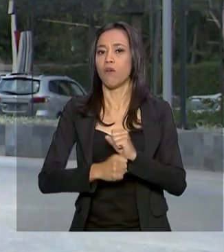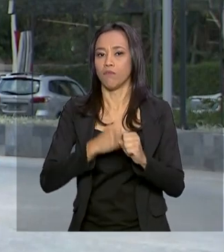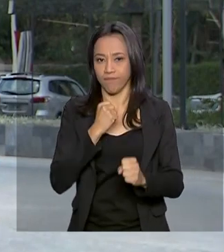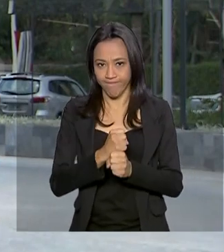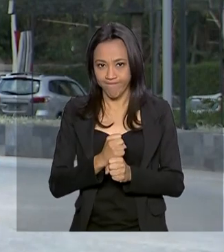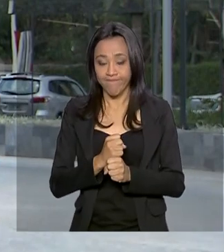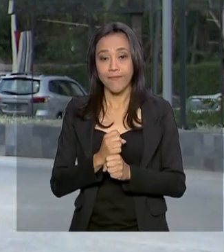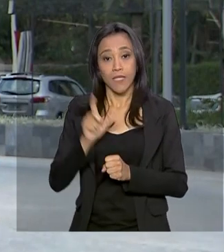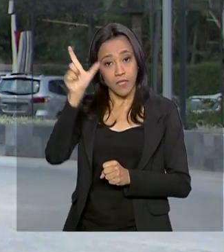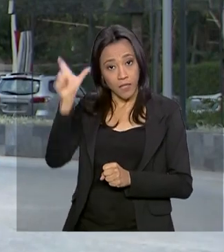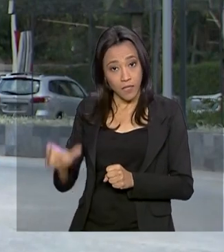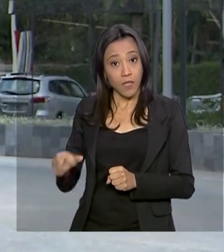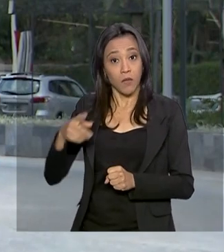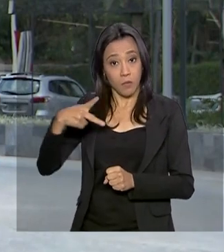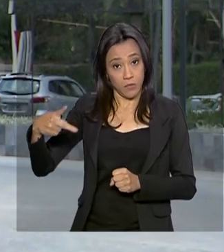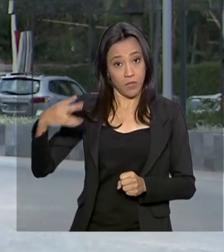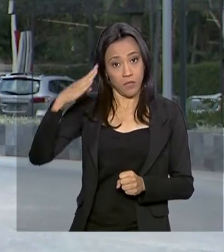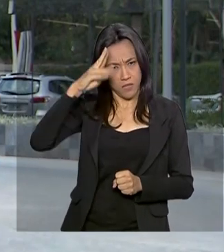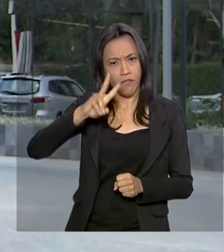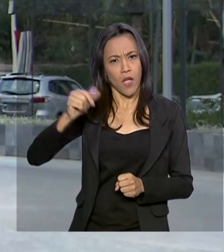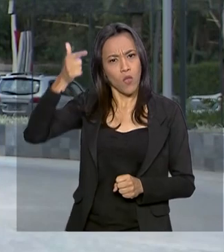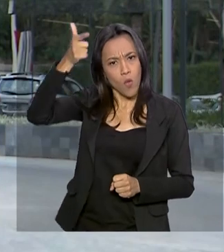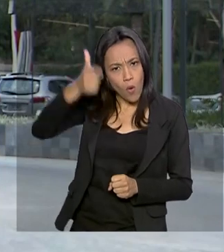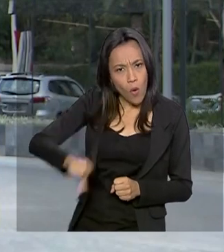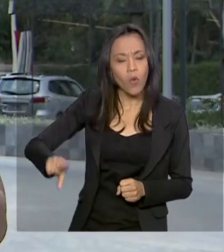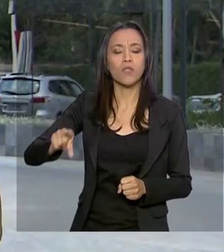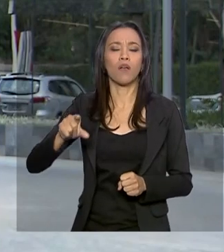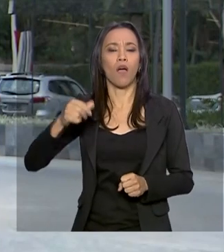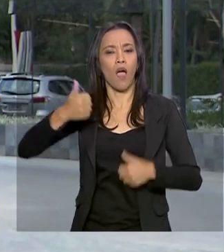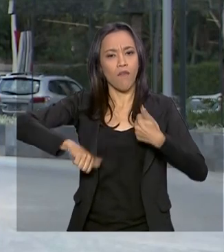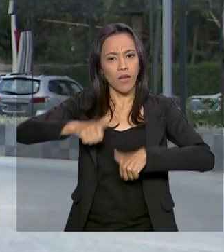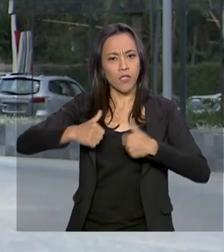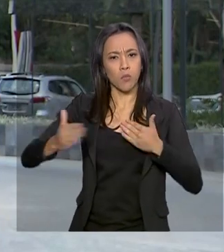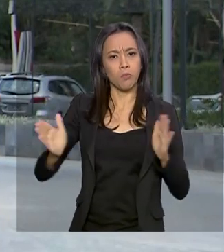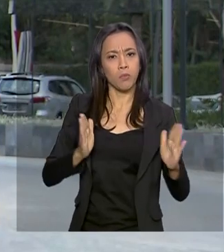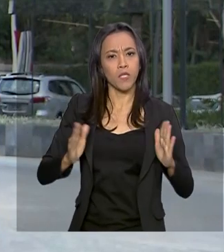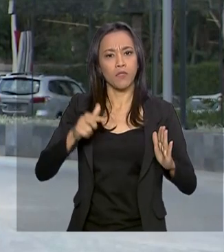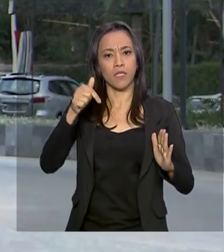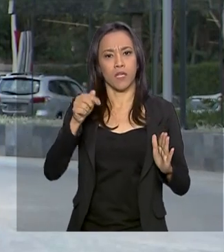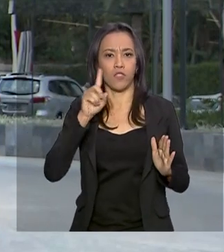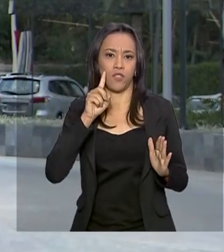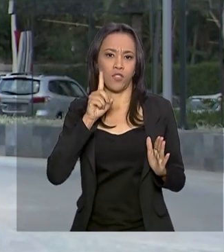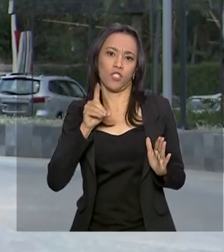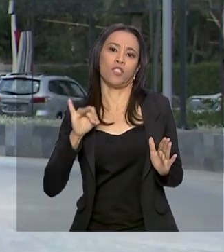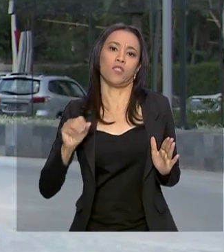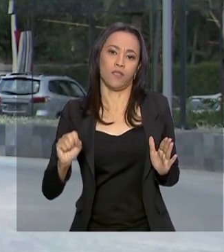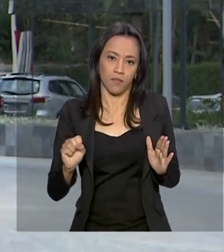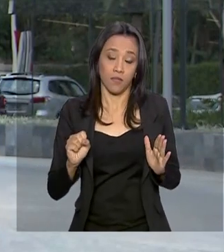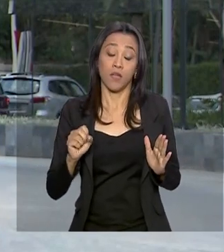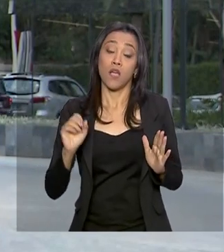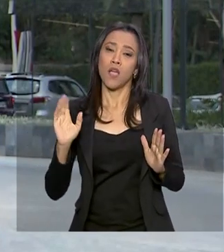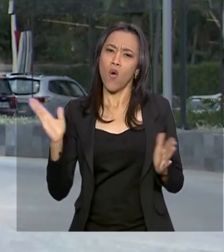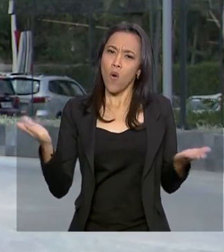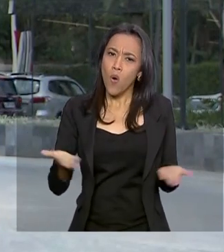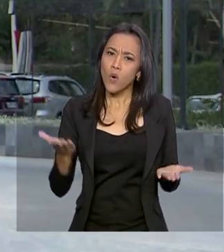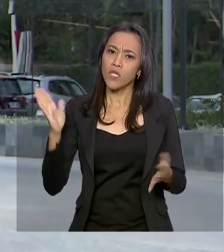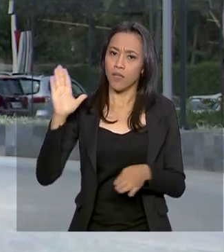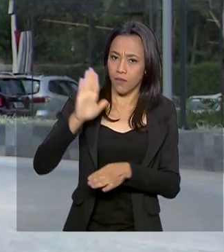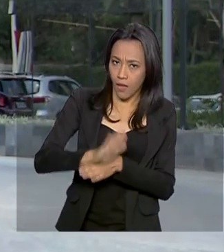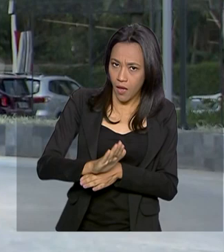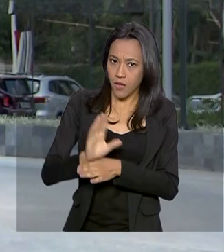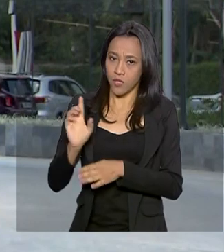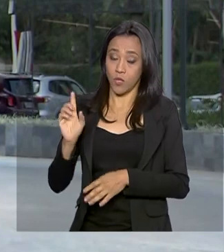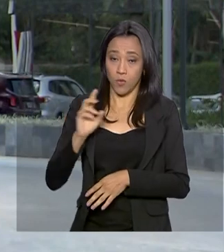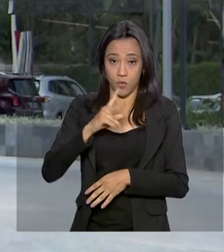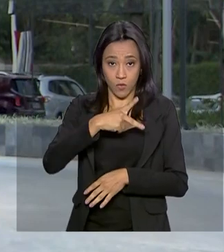vai passar por uma nova avaliação em sete dias e hoje à tarde ele participa do ele sanciona a